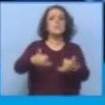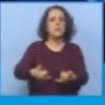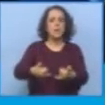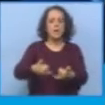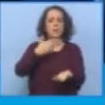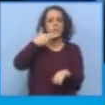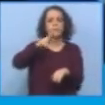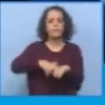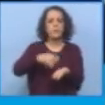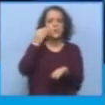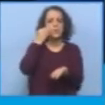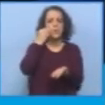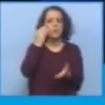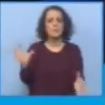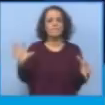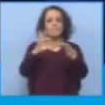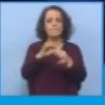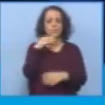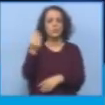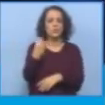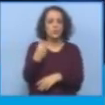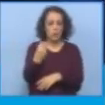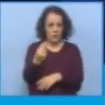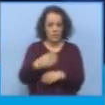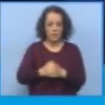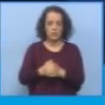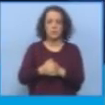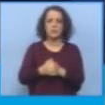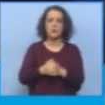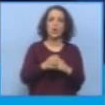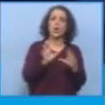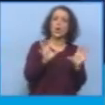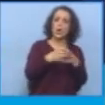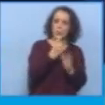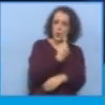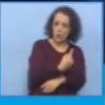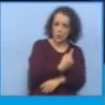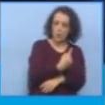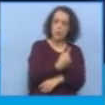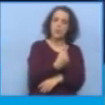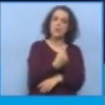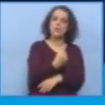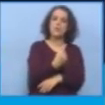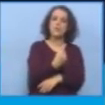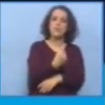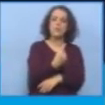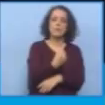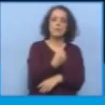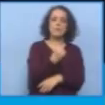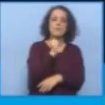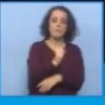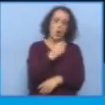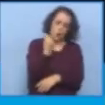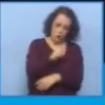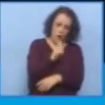de enquadramento dos jovens. Havia um grupo de animadores jovens também,